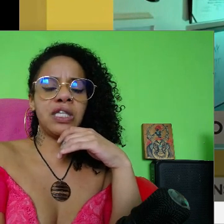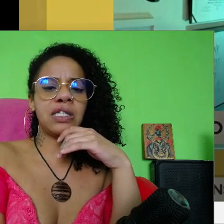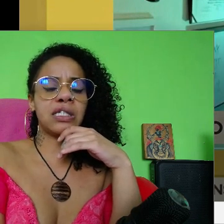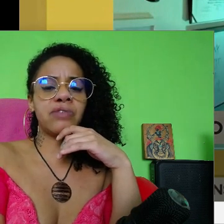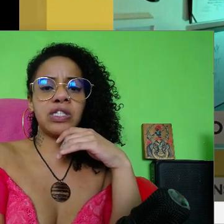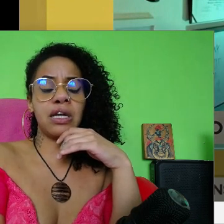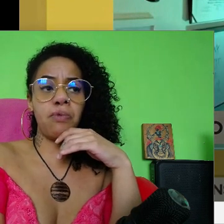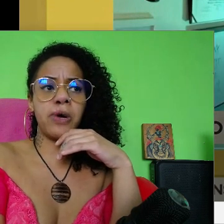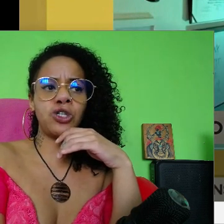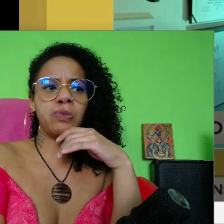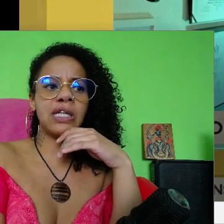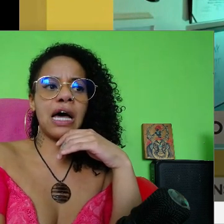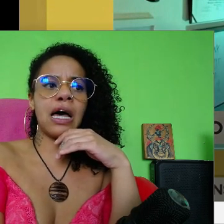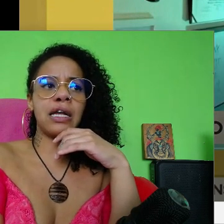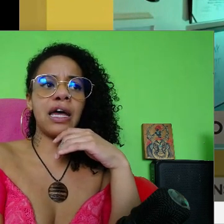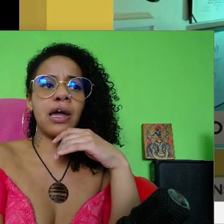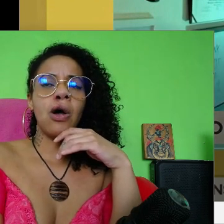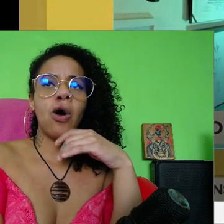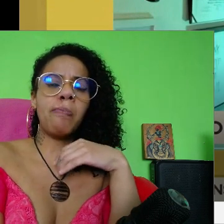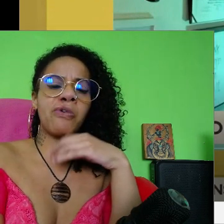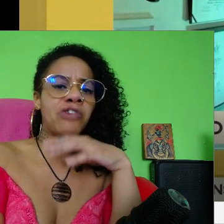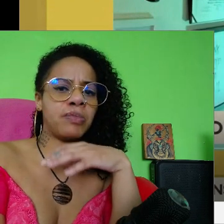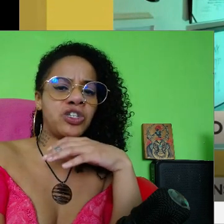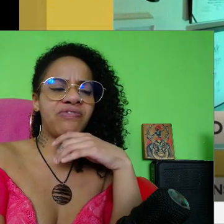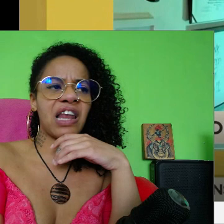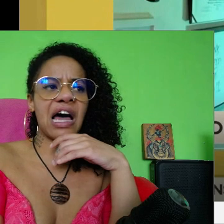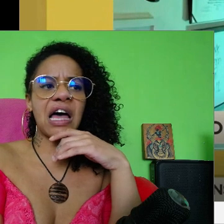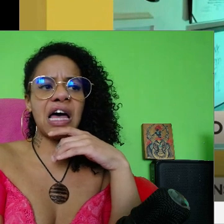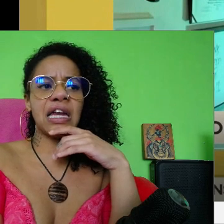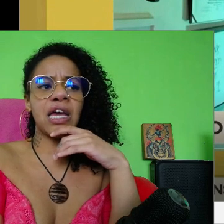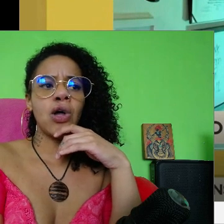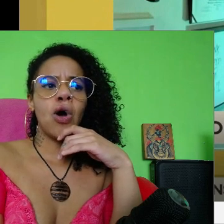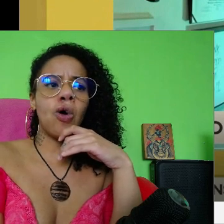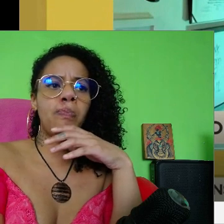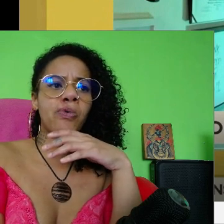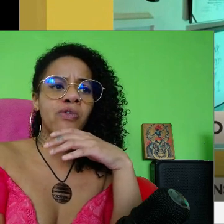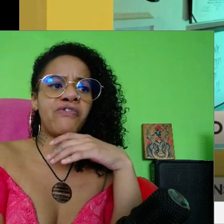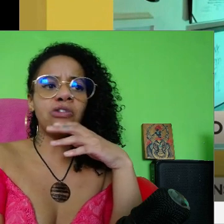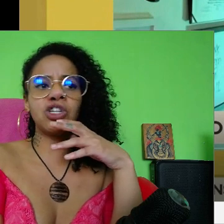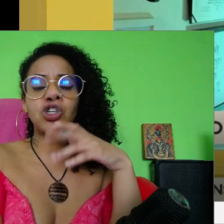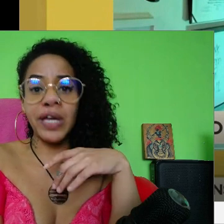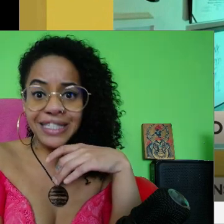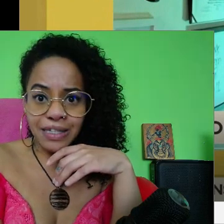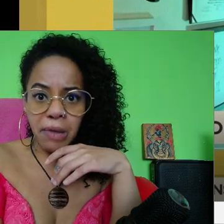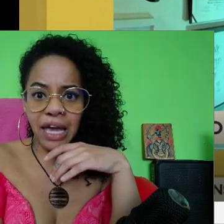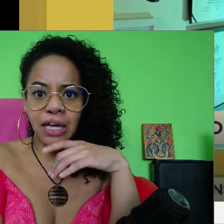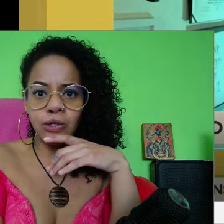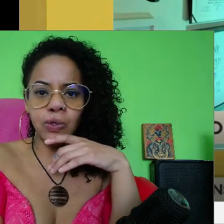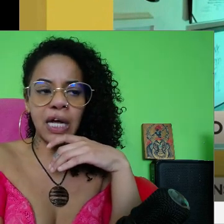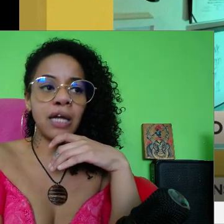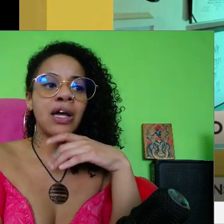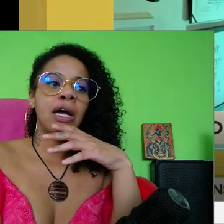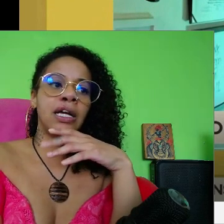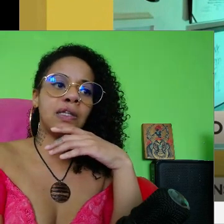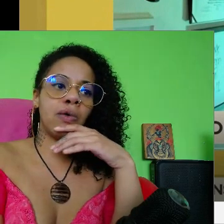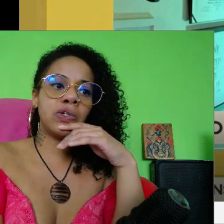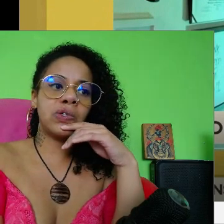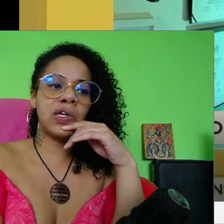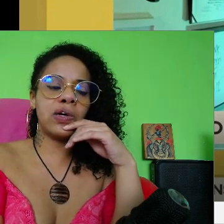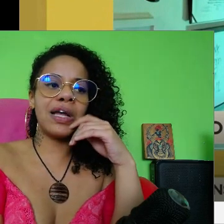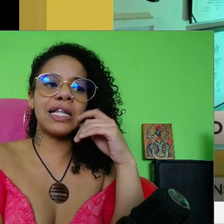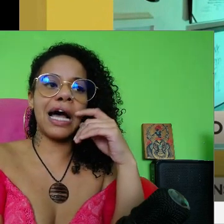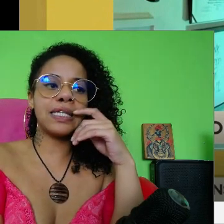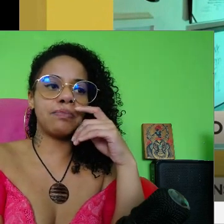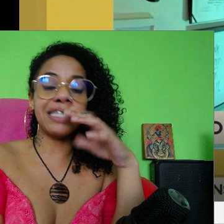físicas que você não pode mudar né ou por forma de falar né ou por falta conhecimento né então